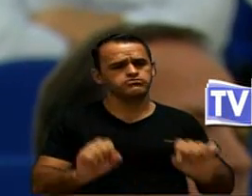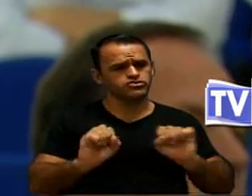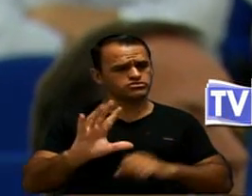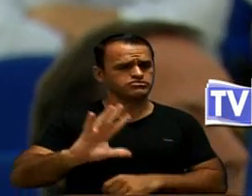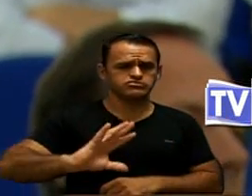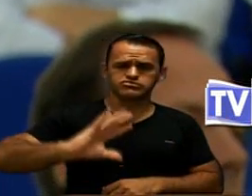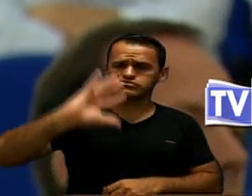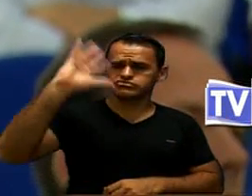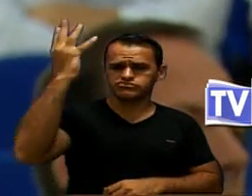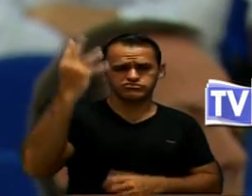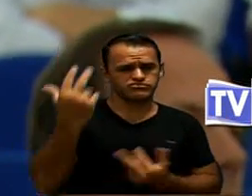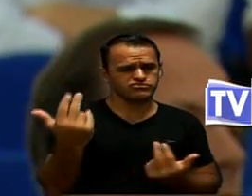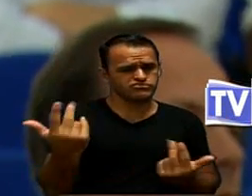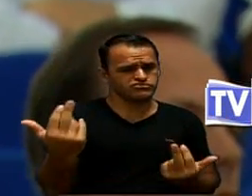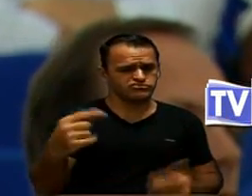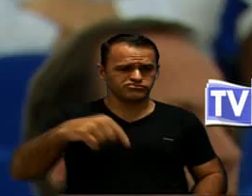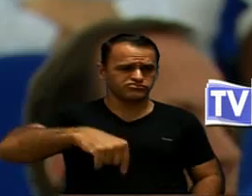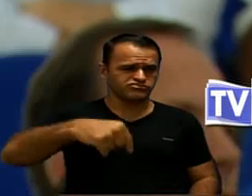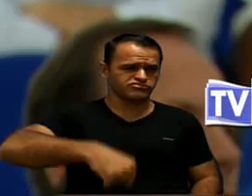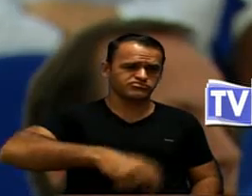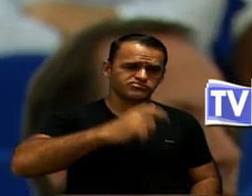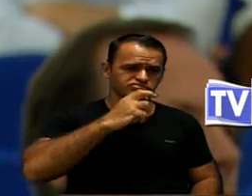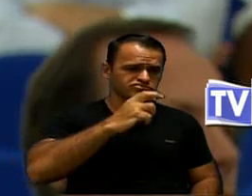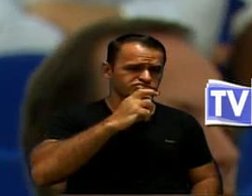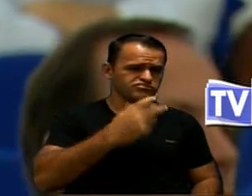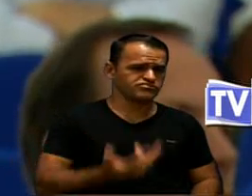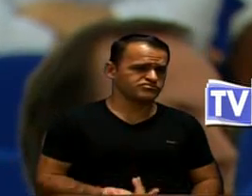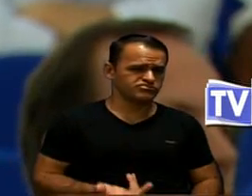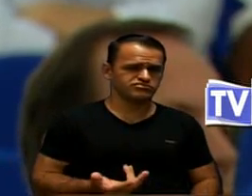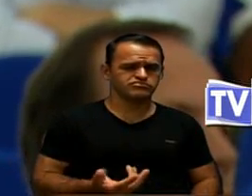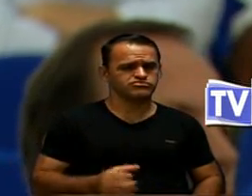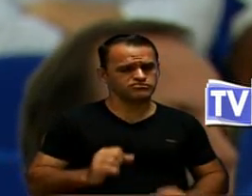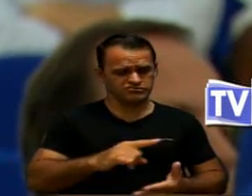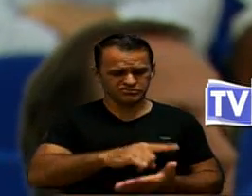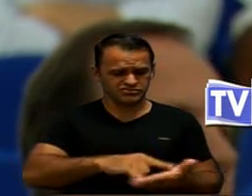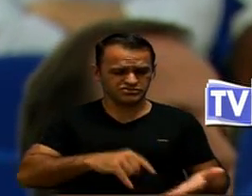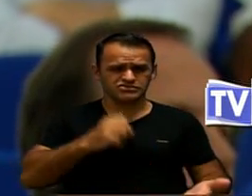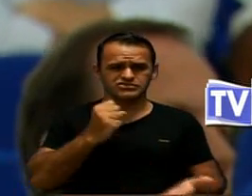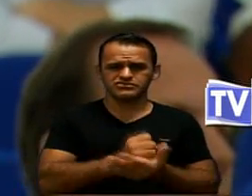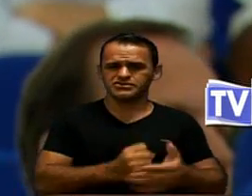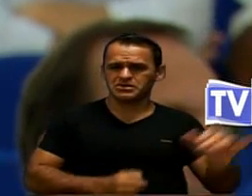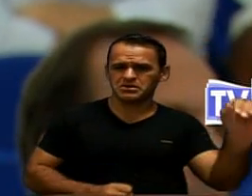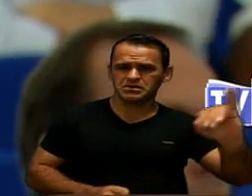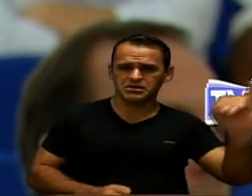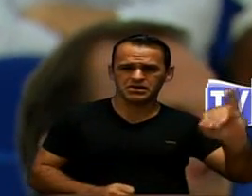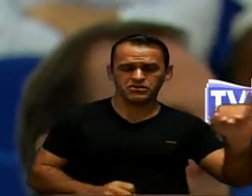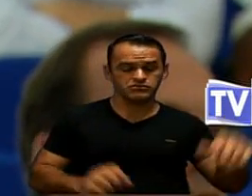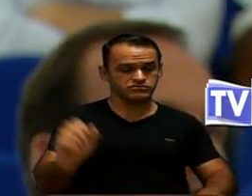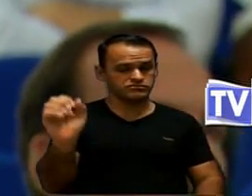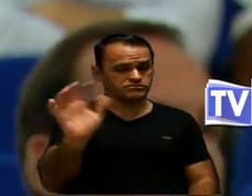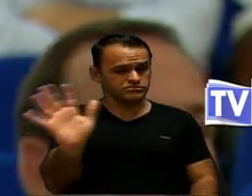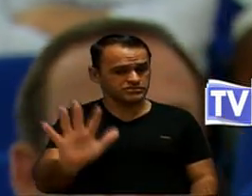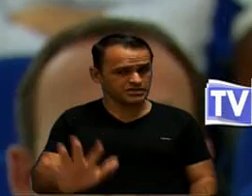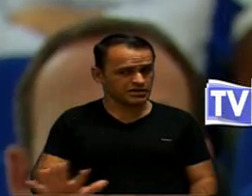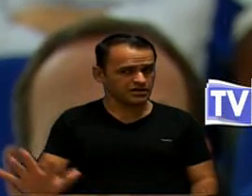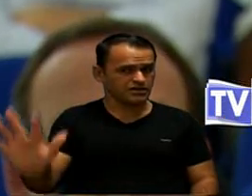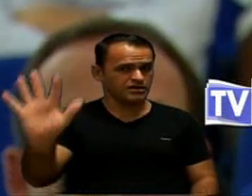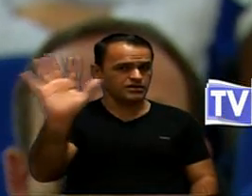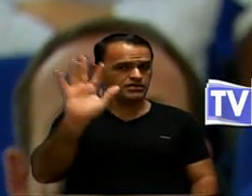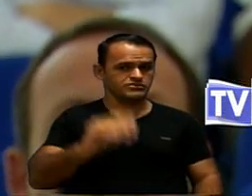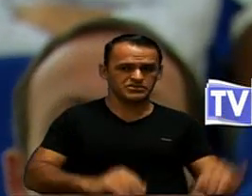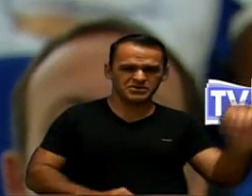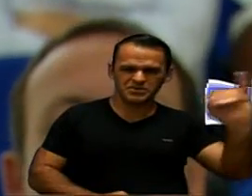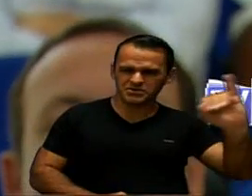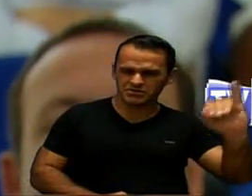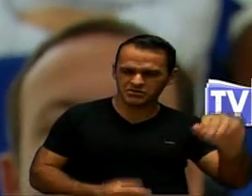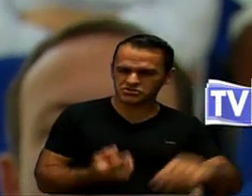cidade a qualquer momento ser rompido o contrato, que é muito caro com o Iperó, né? Afinal de contas, tem um valor alto